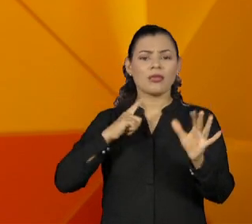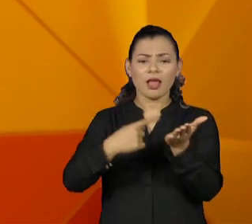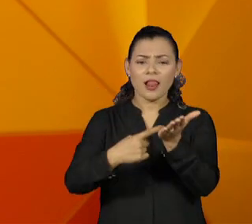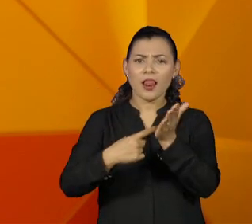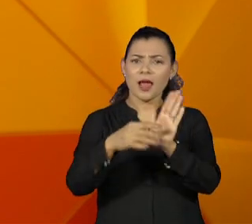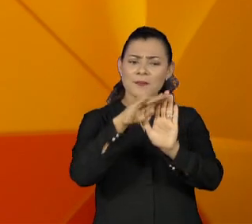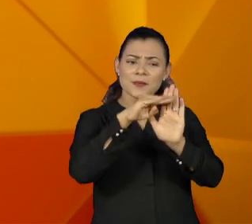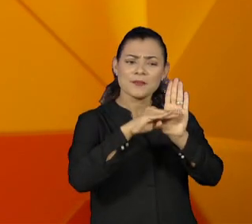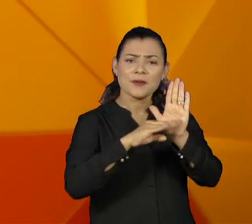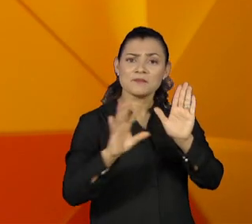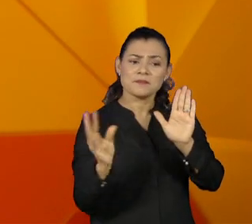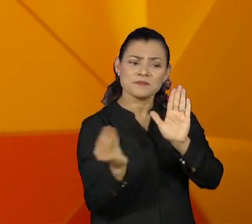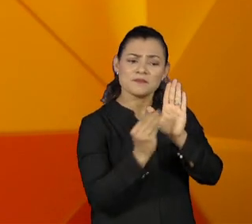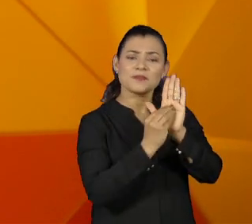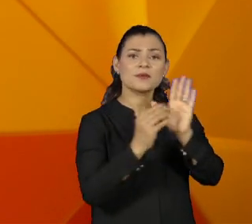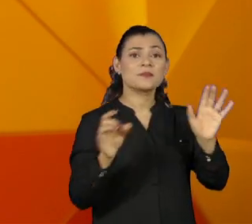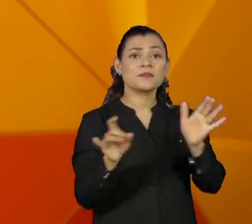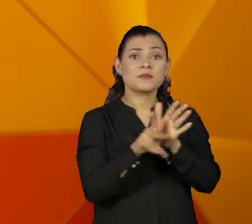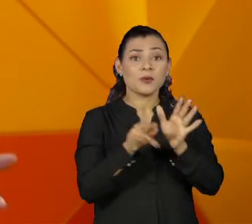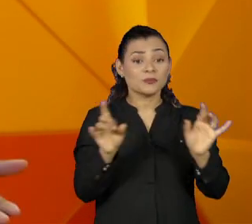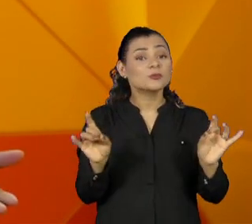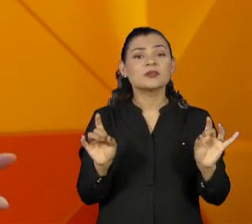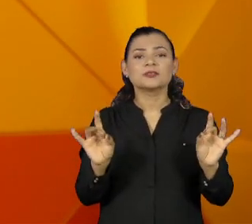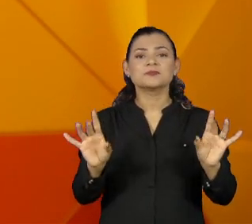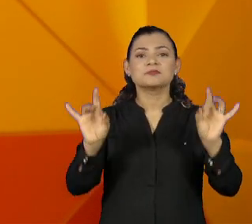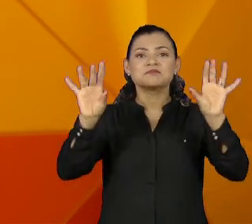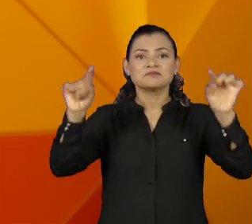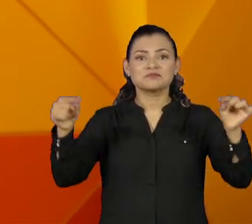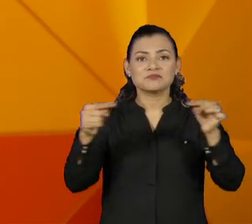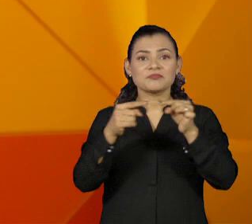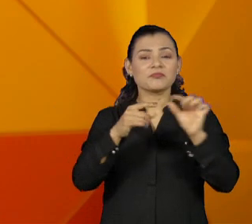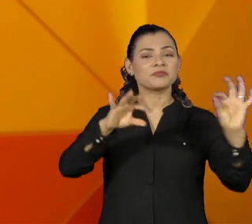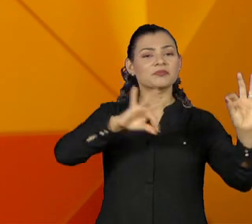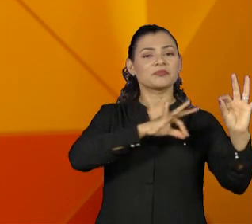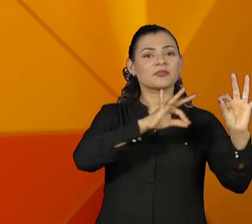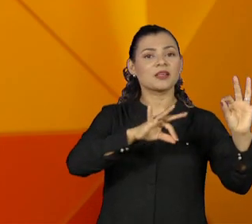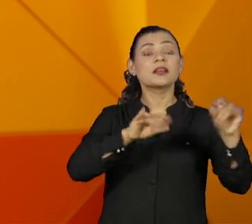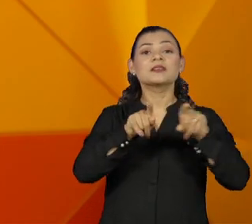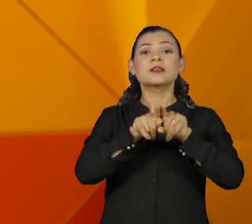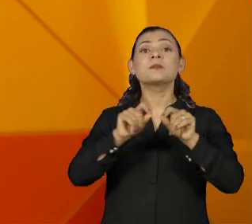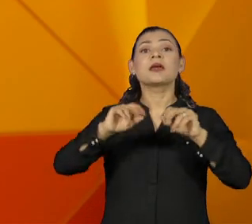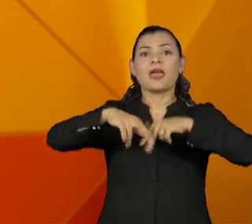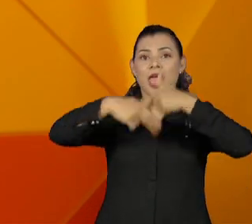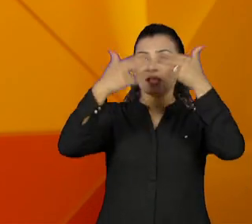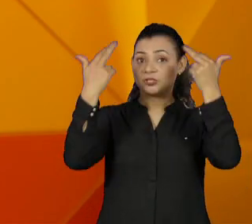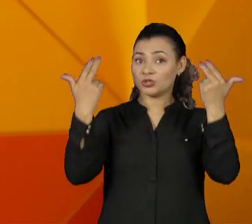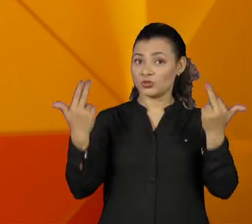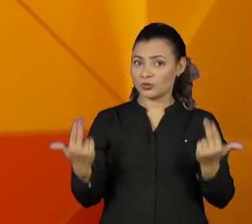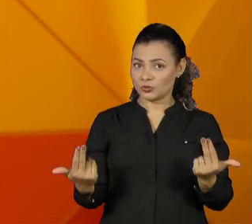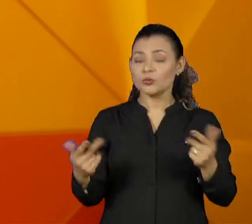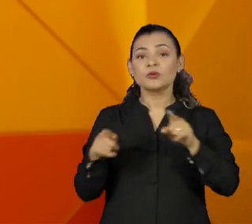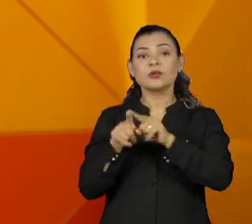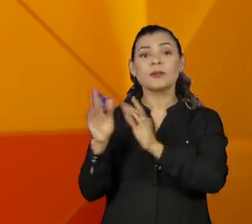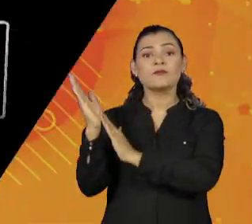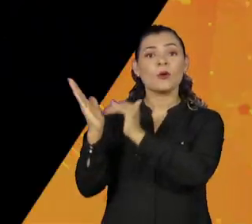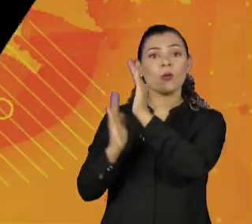orquestradas exclusivamente para ela, transitando entre o erudito, o étnico e até o